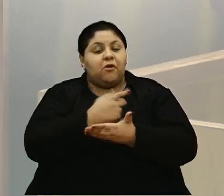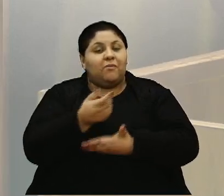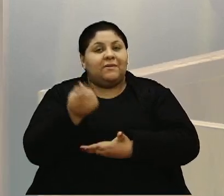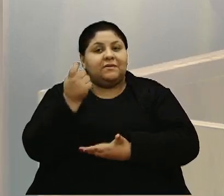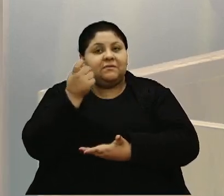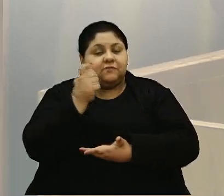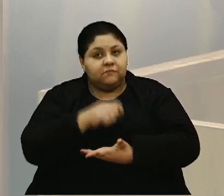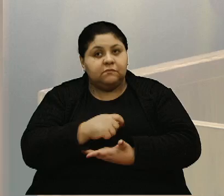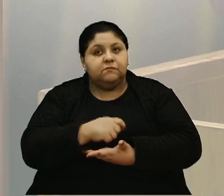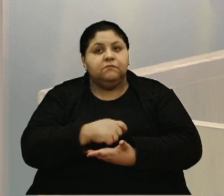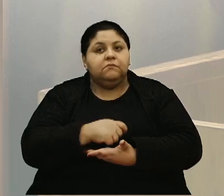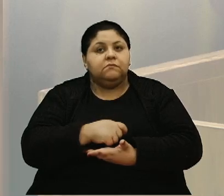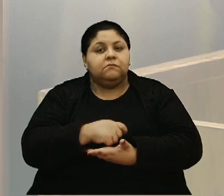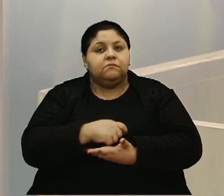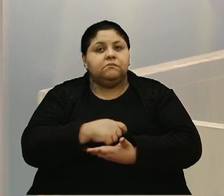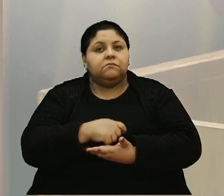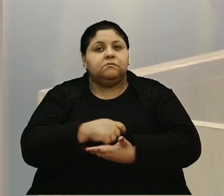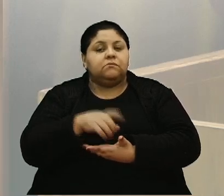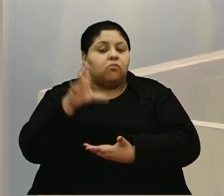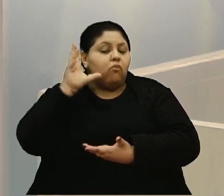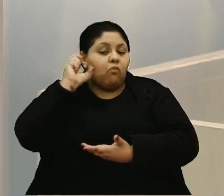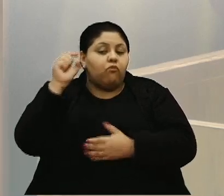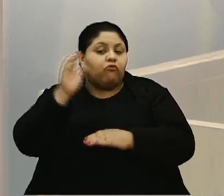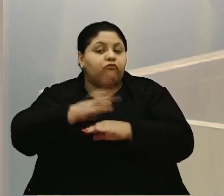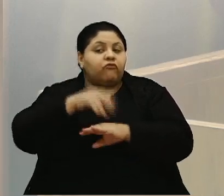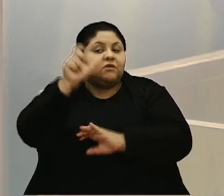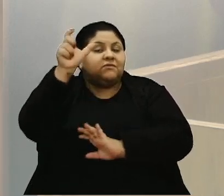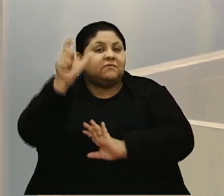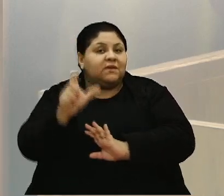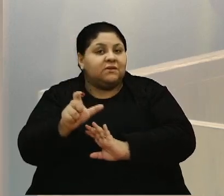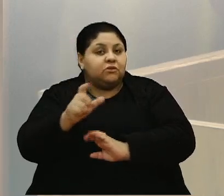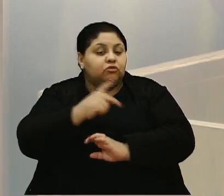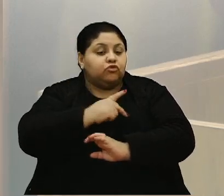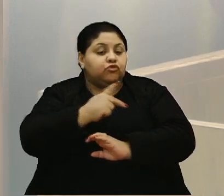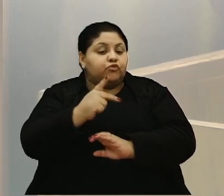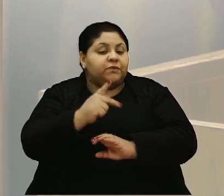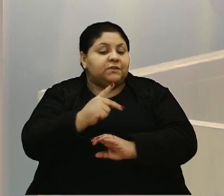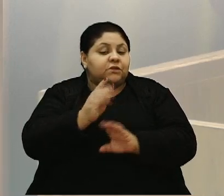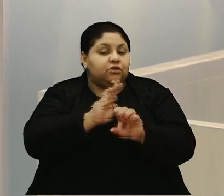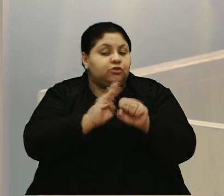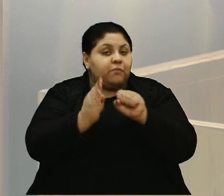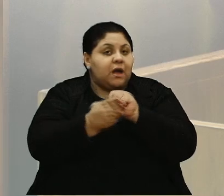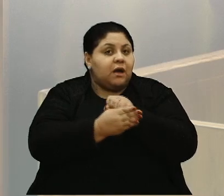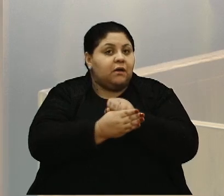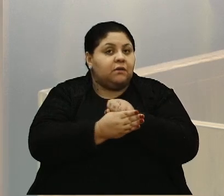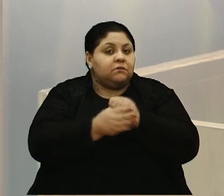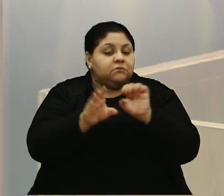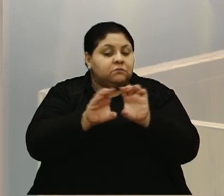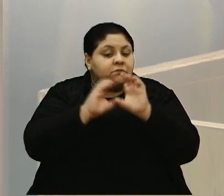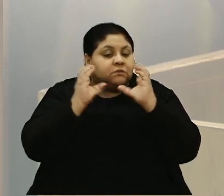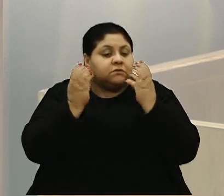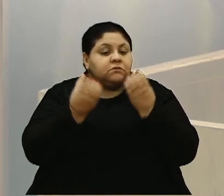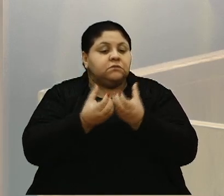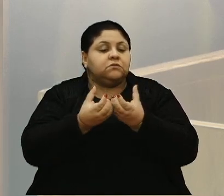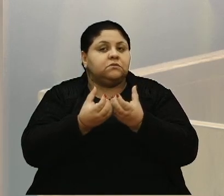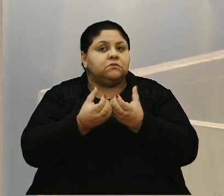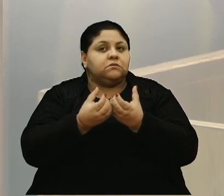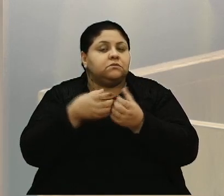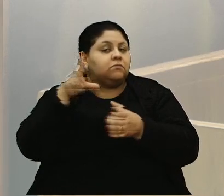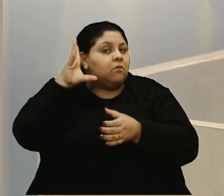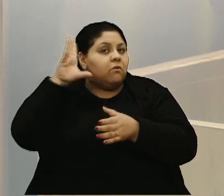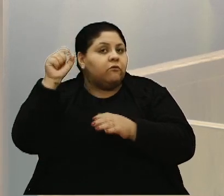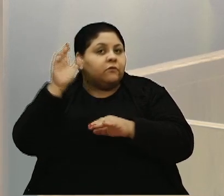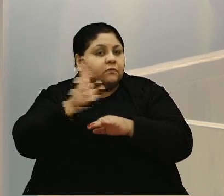necessidade, que eles ouvissem mais os presidentes de bairro, que eles ouvissem mais a comunidade, que eles ouvissem